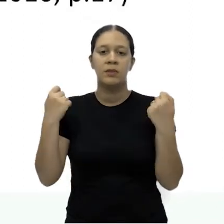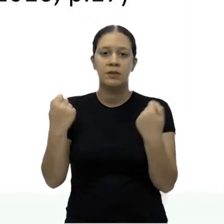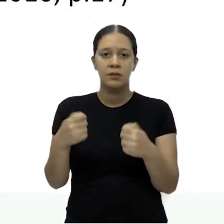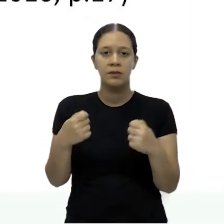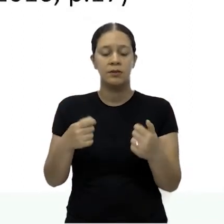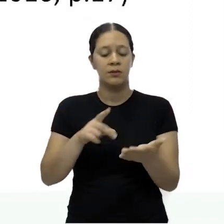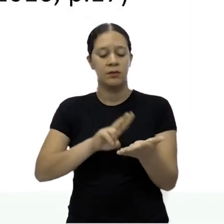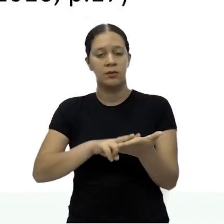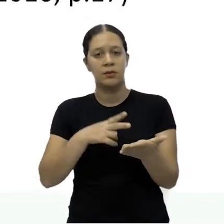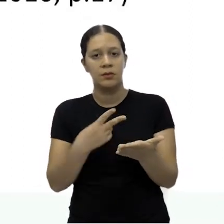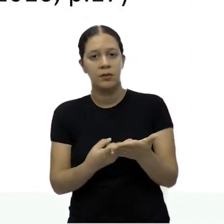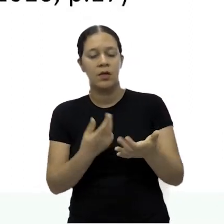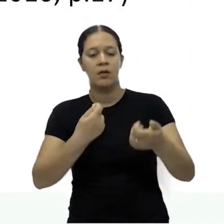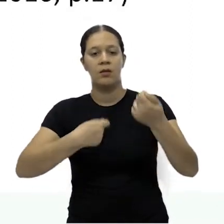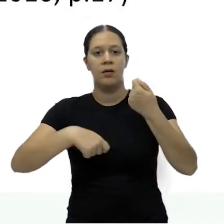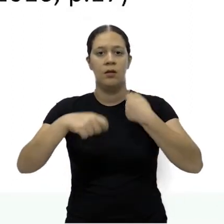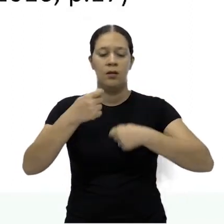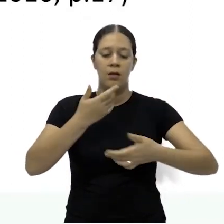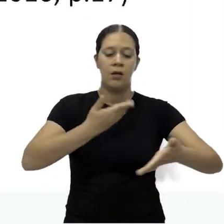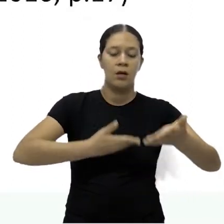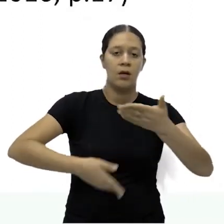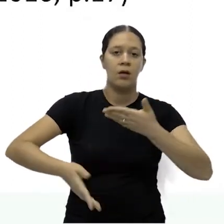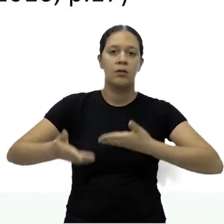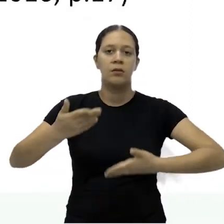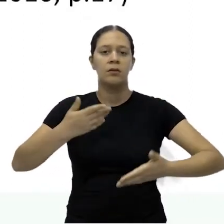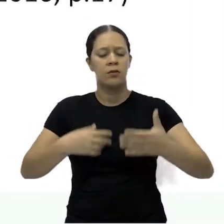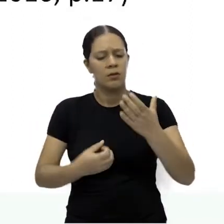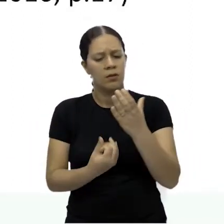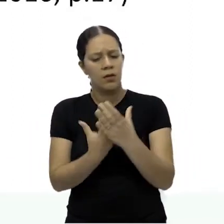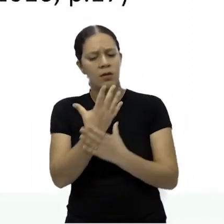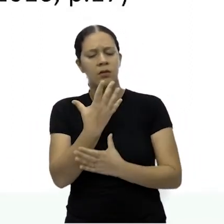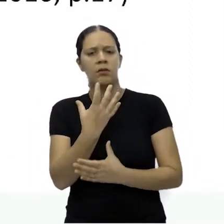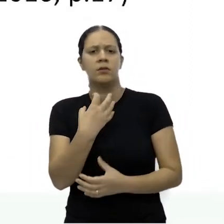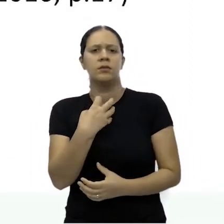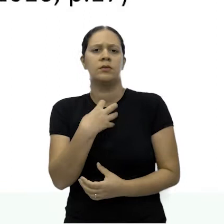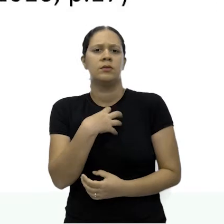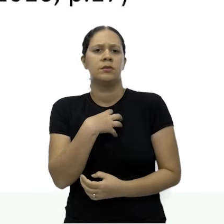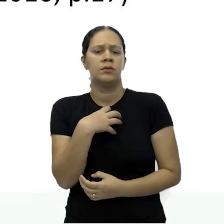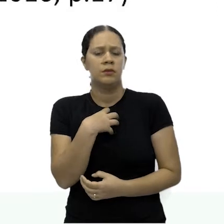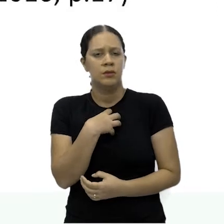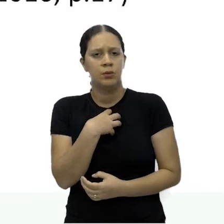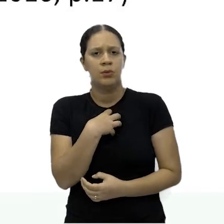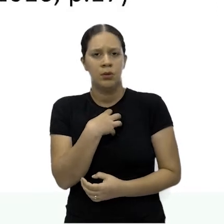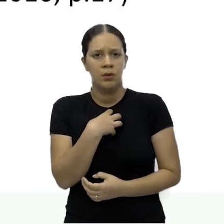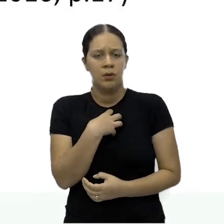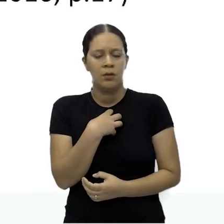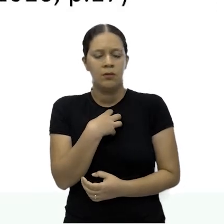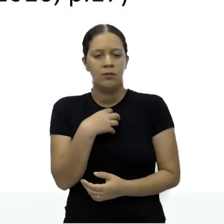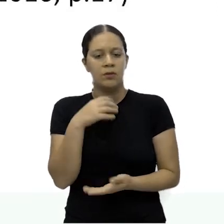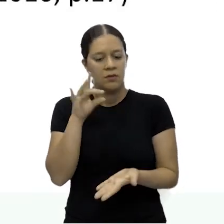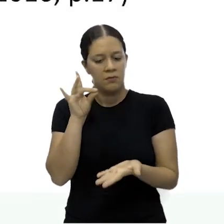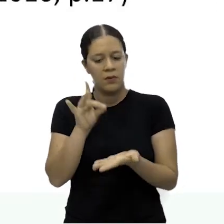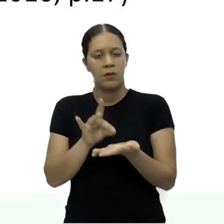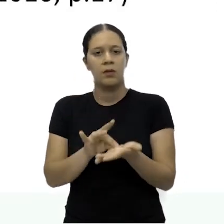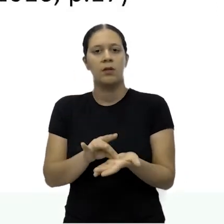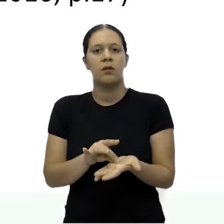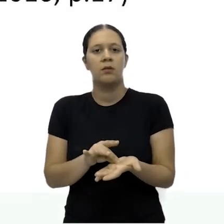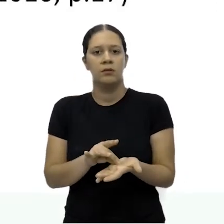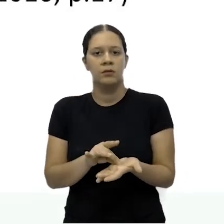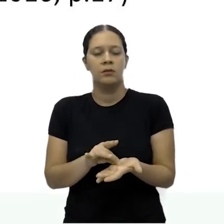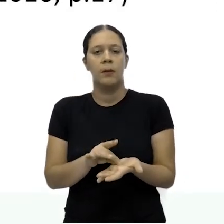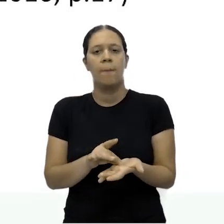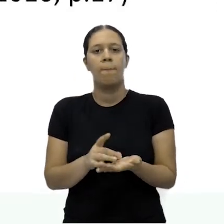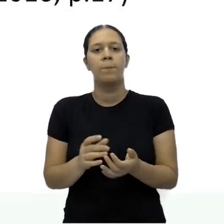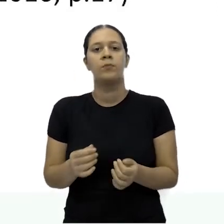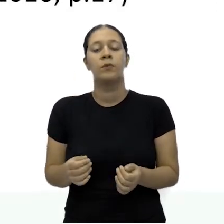para interpretar, administrar, compartilhar e criar sentido eficazmente, de